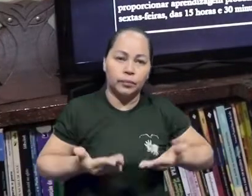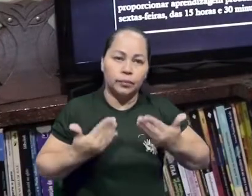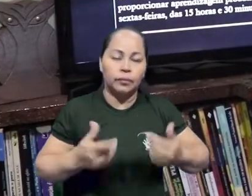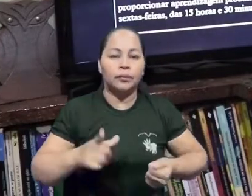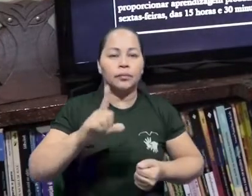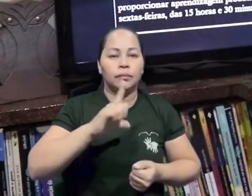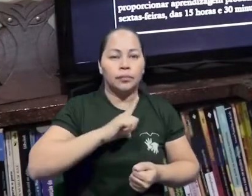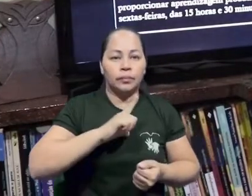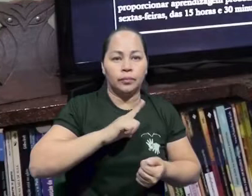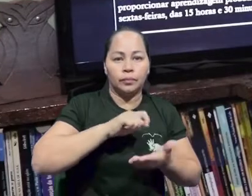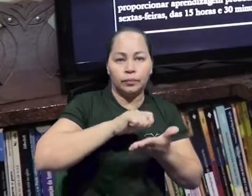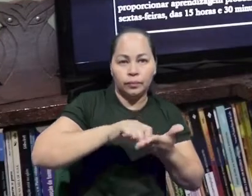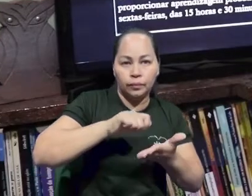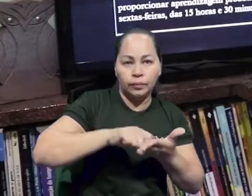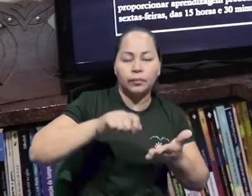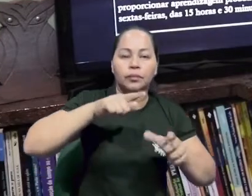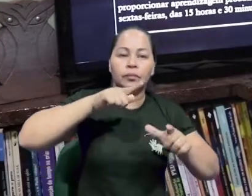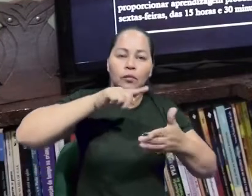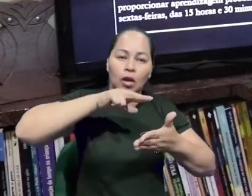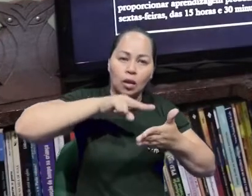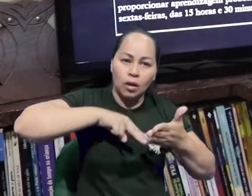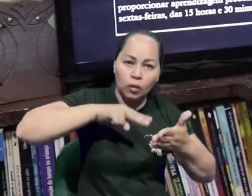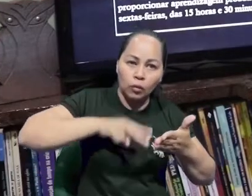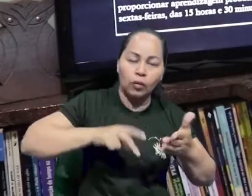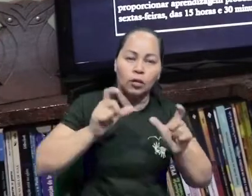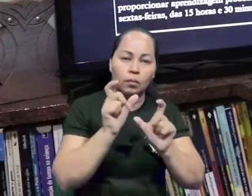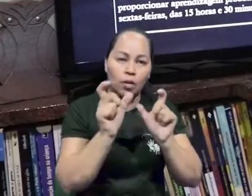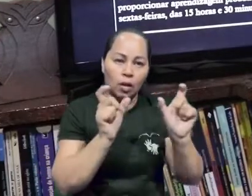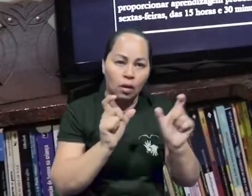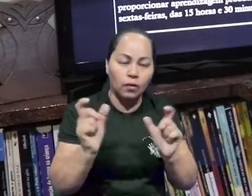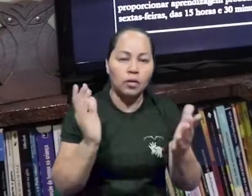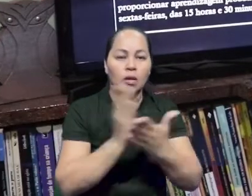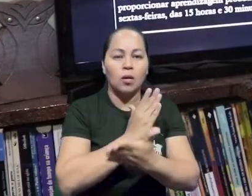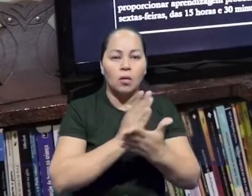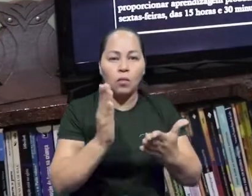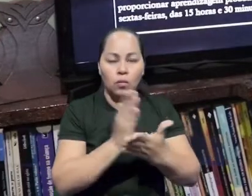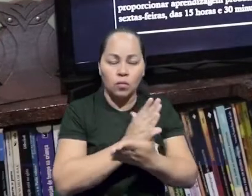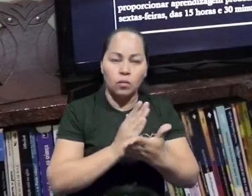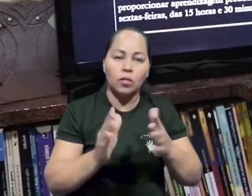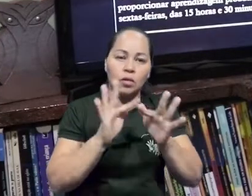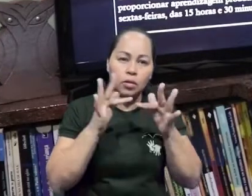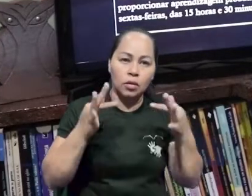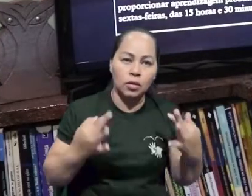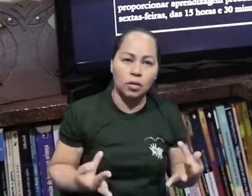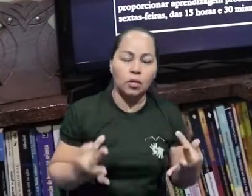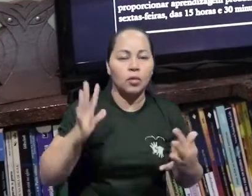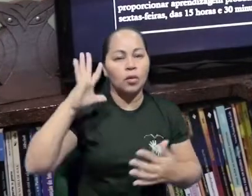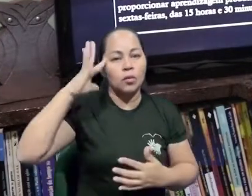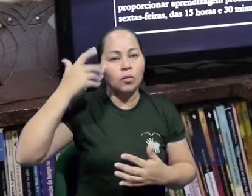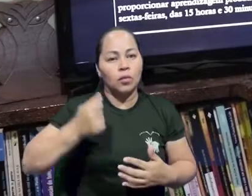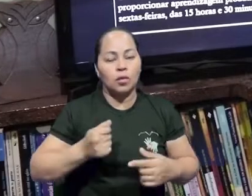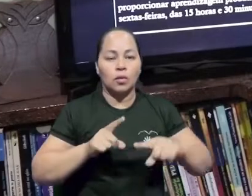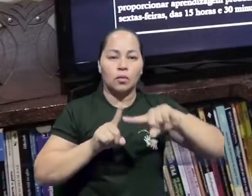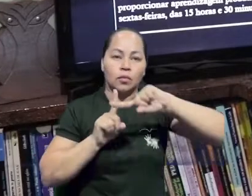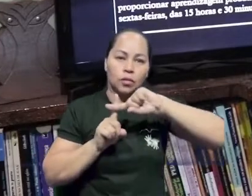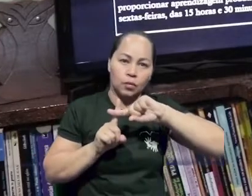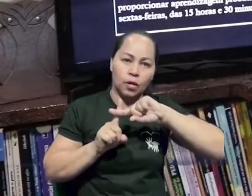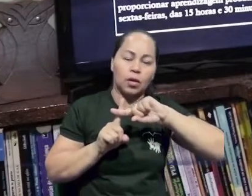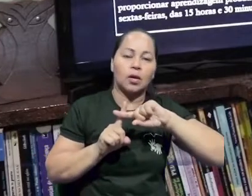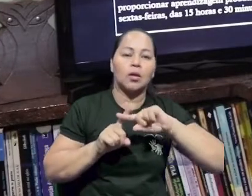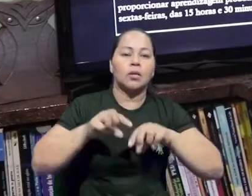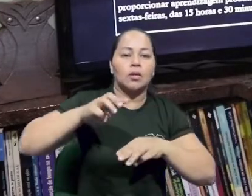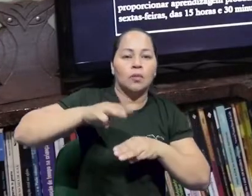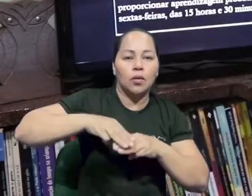possui habilidade escritora em nível silábico alfabético, habilidade leitora simples, compreensão simples de